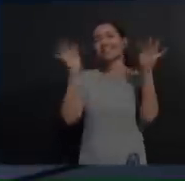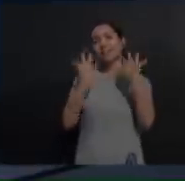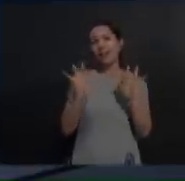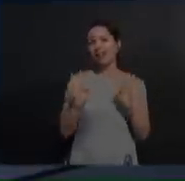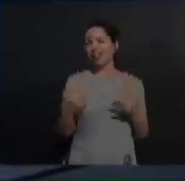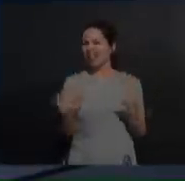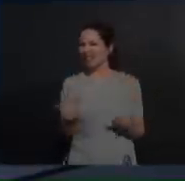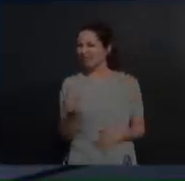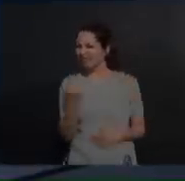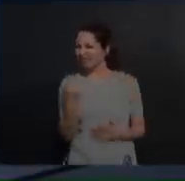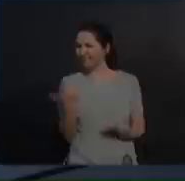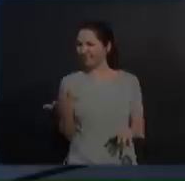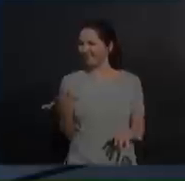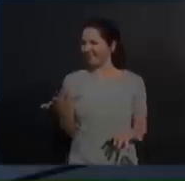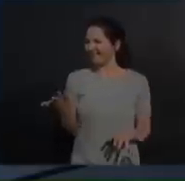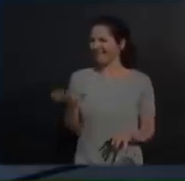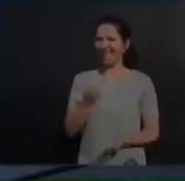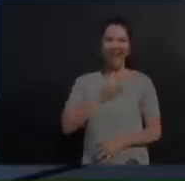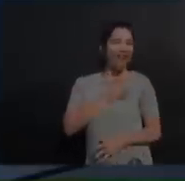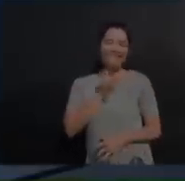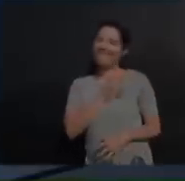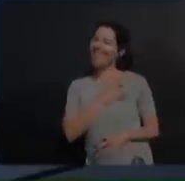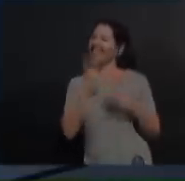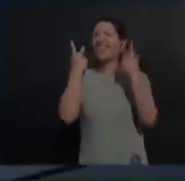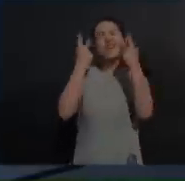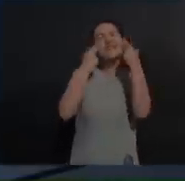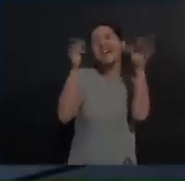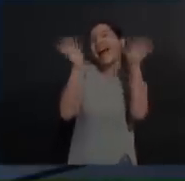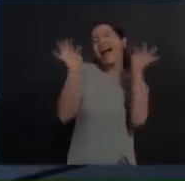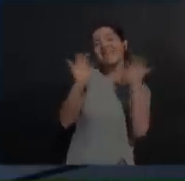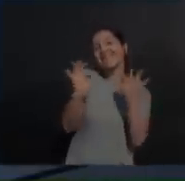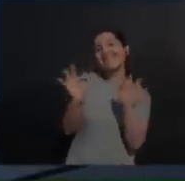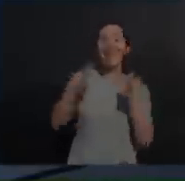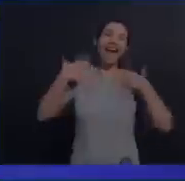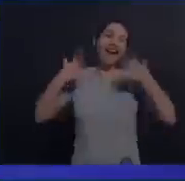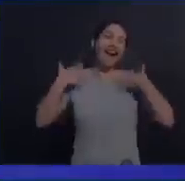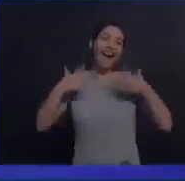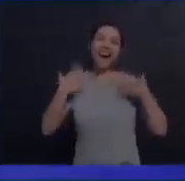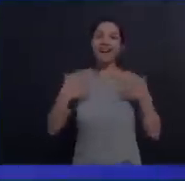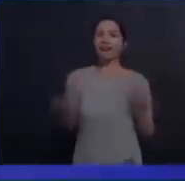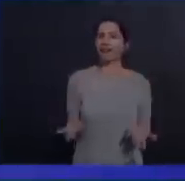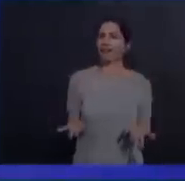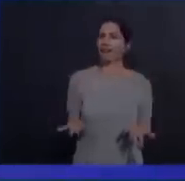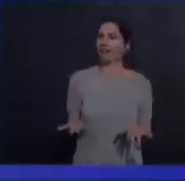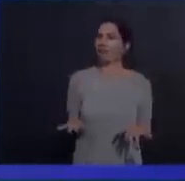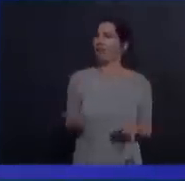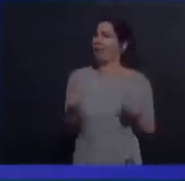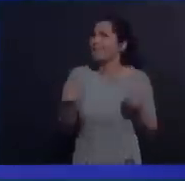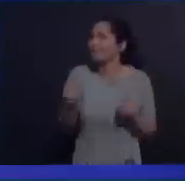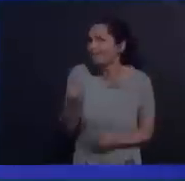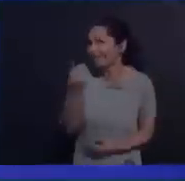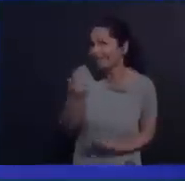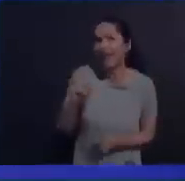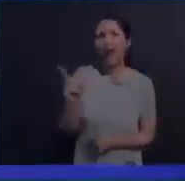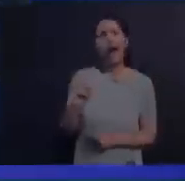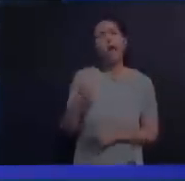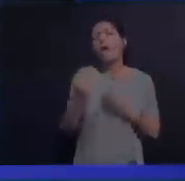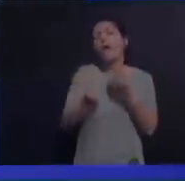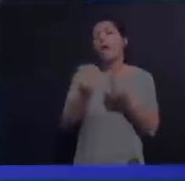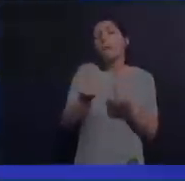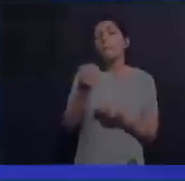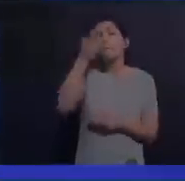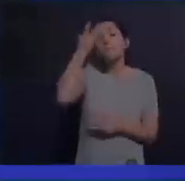muito feliz que eu estou com medo, ai, que alegria na minha alma, no meu ser. Não, como que age uma pessoa com